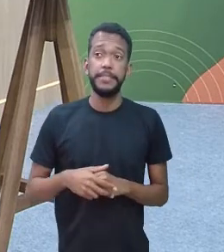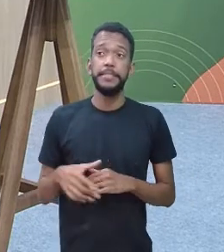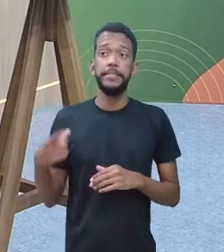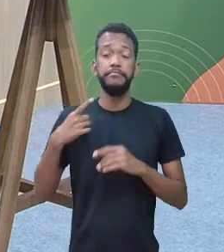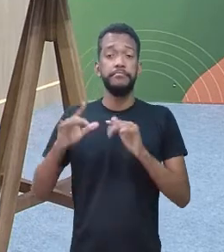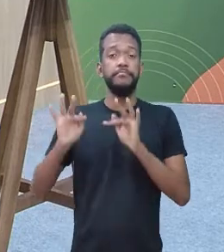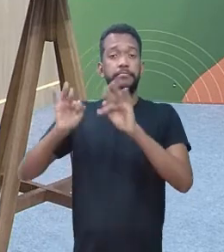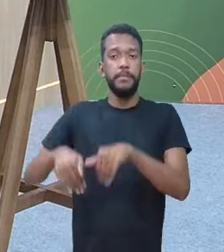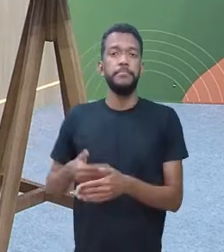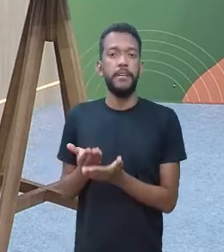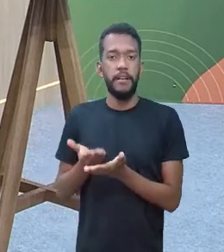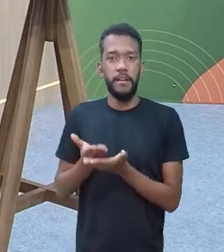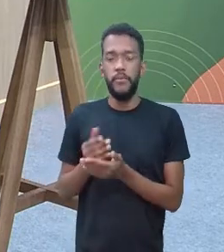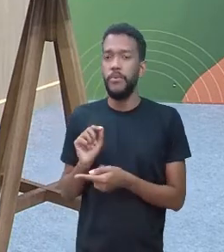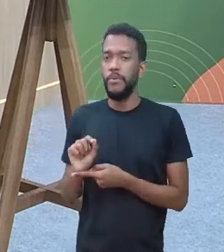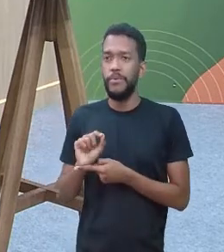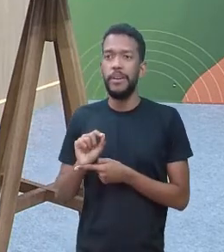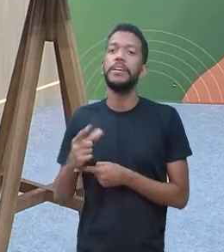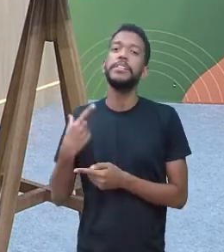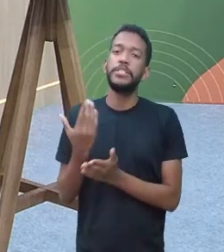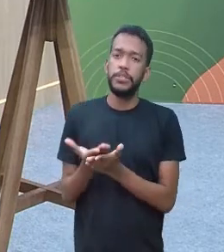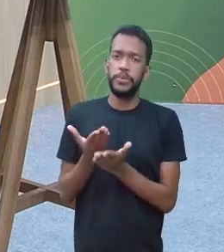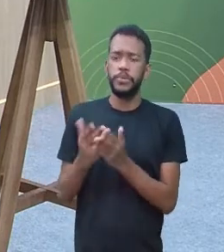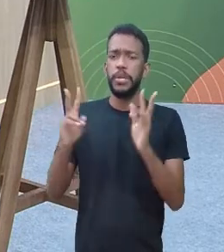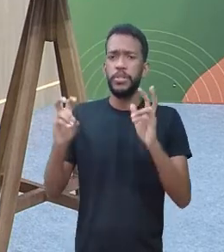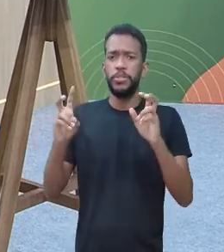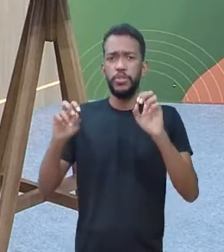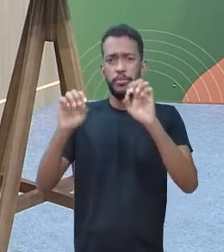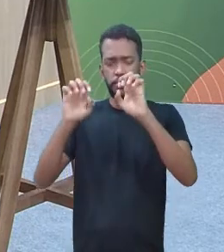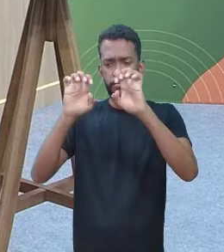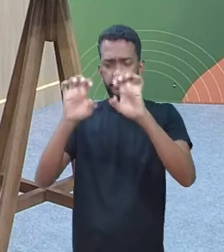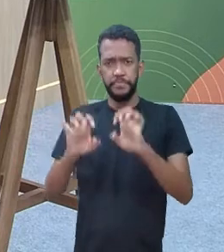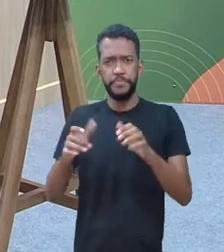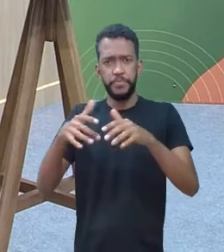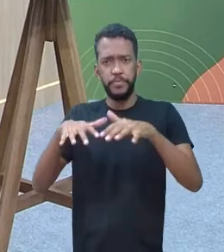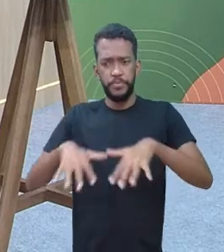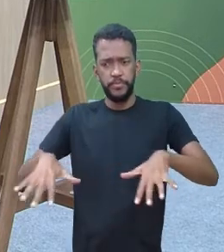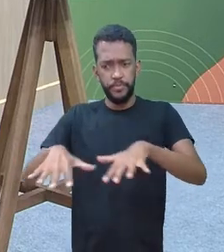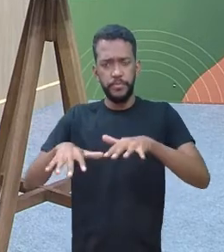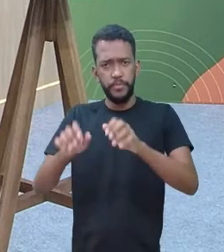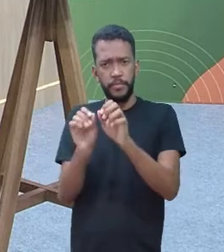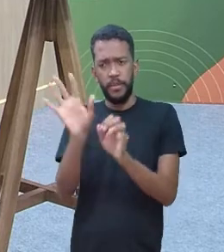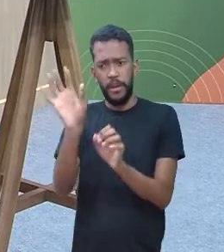da aula, que seria estudar teia alimentar e desequilíbrio.